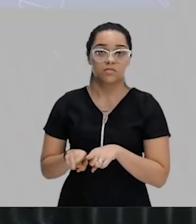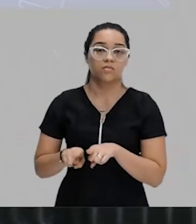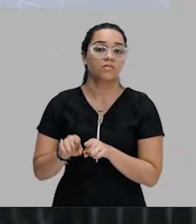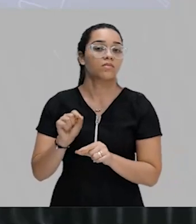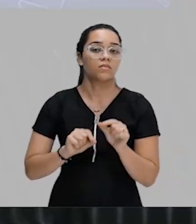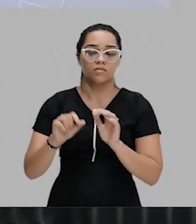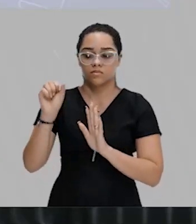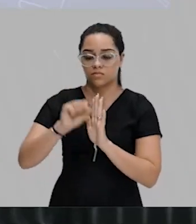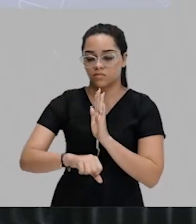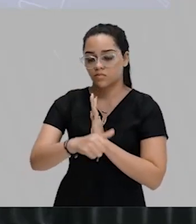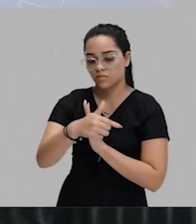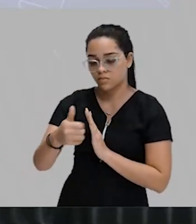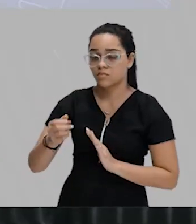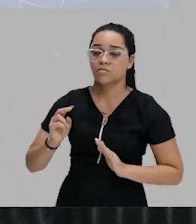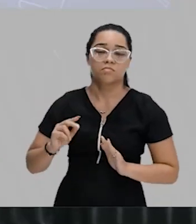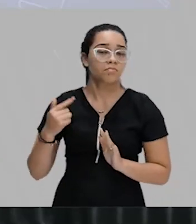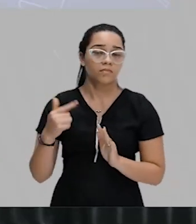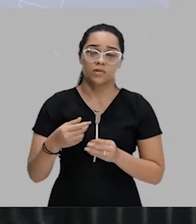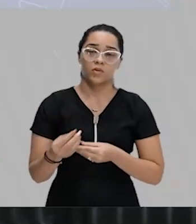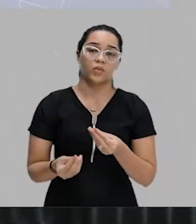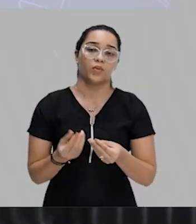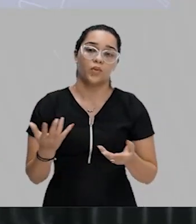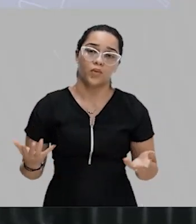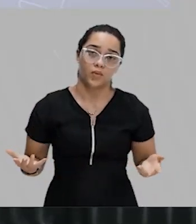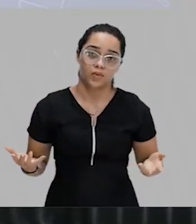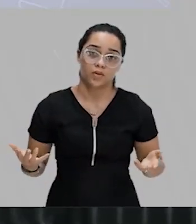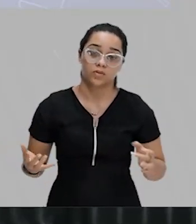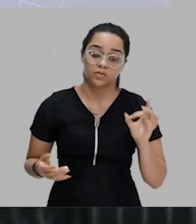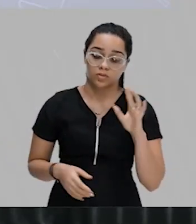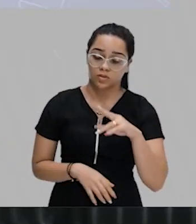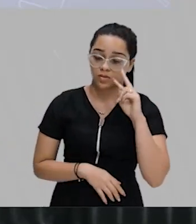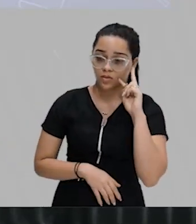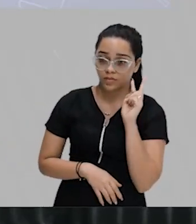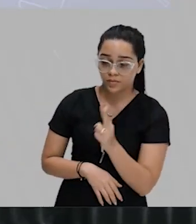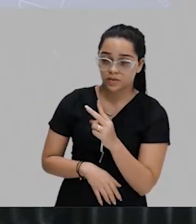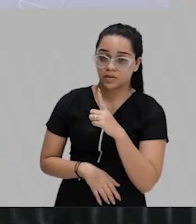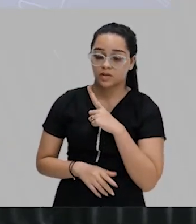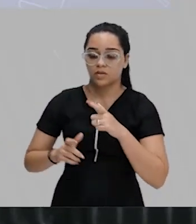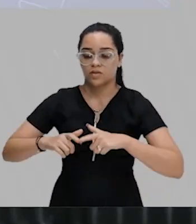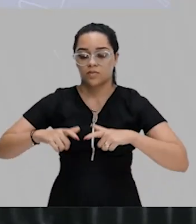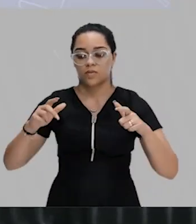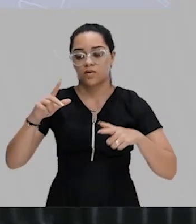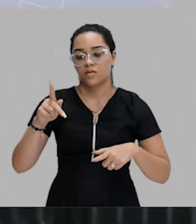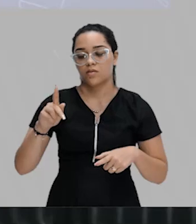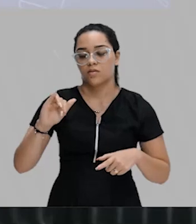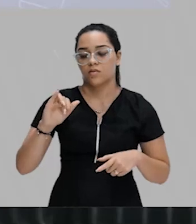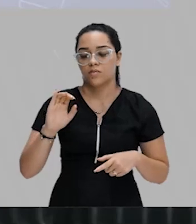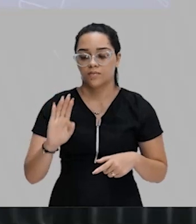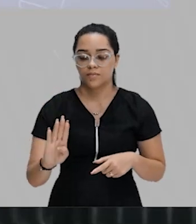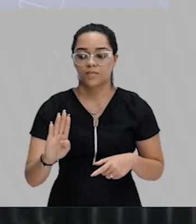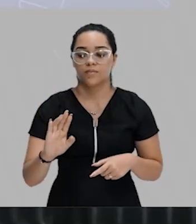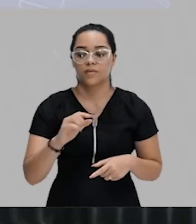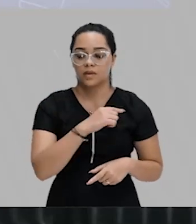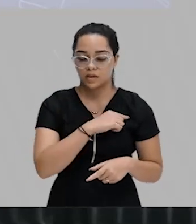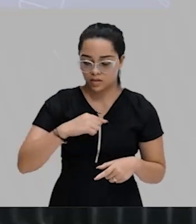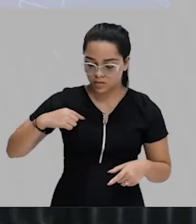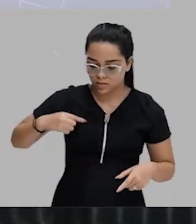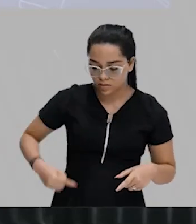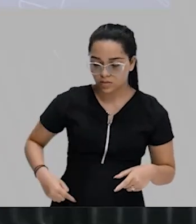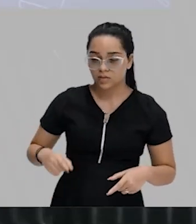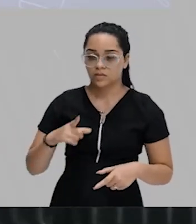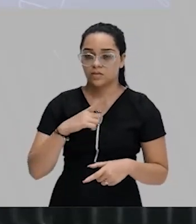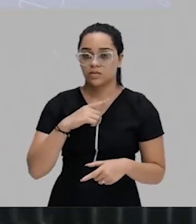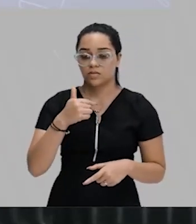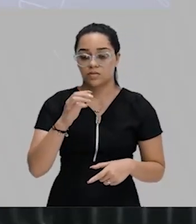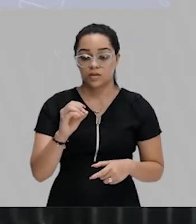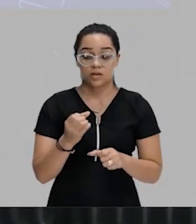simplesmente no século XXI foi sem precedentes. Basta olhar o aumento do PIB que a China teve nos